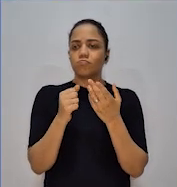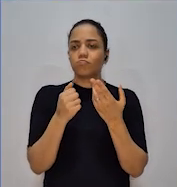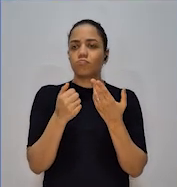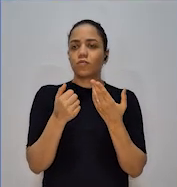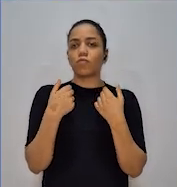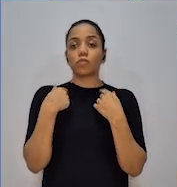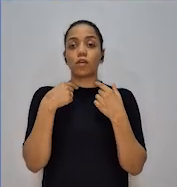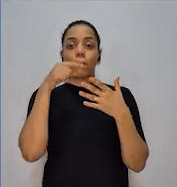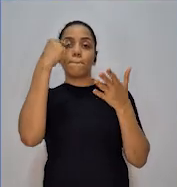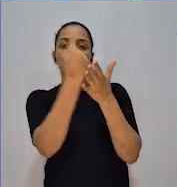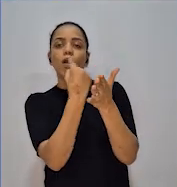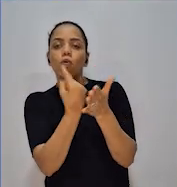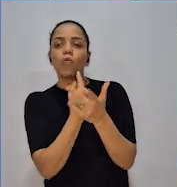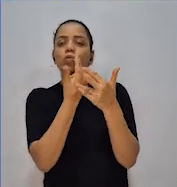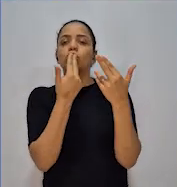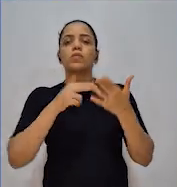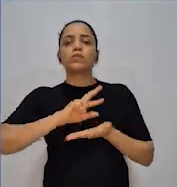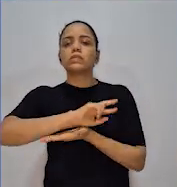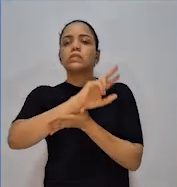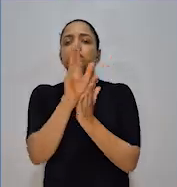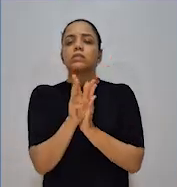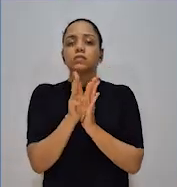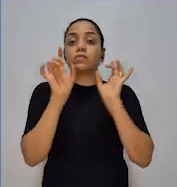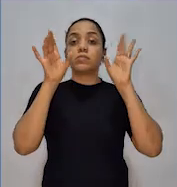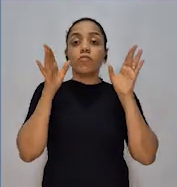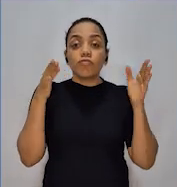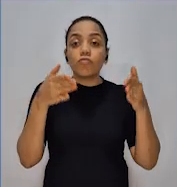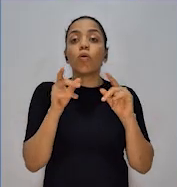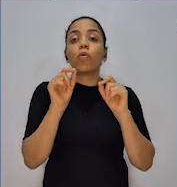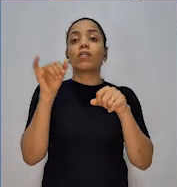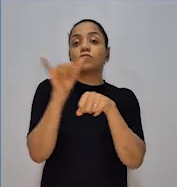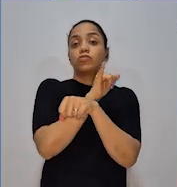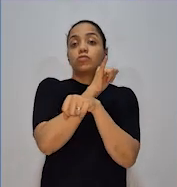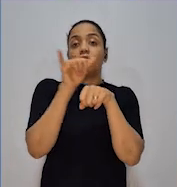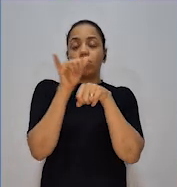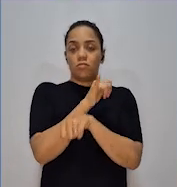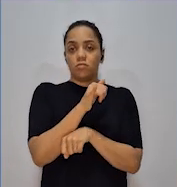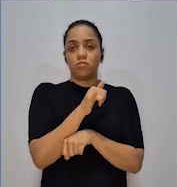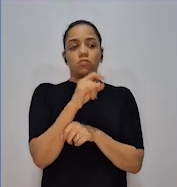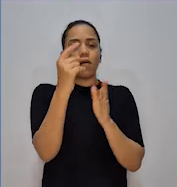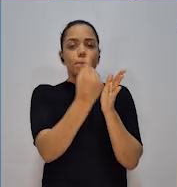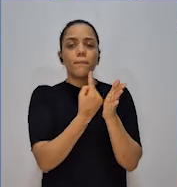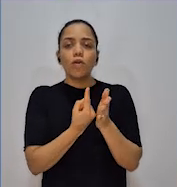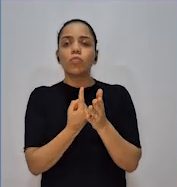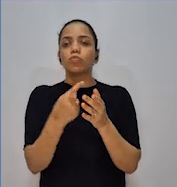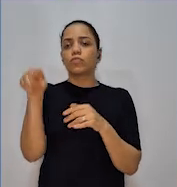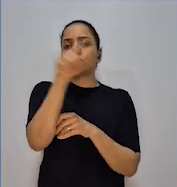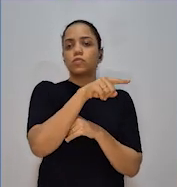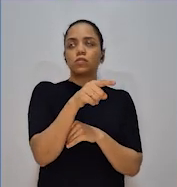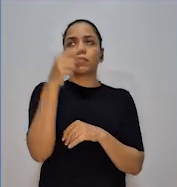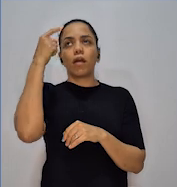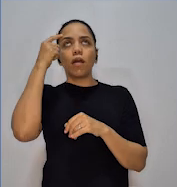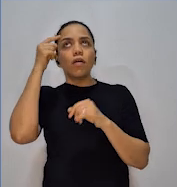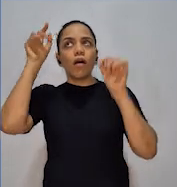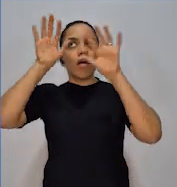trazer mais questões de diversidade que vocês tenham, especialmente voltadas à estratégia da diversidade, perguntas que tenham ficado aí parando no